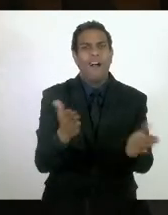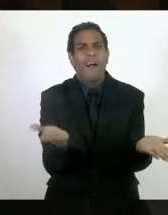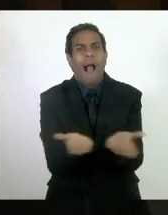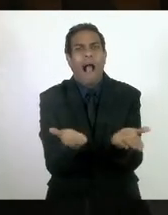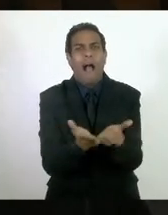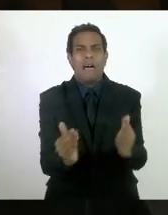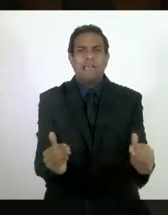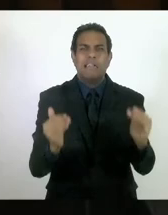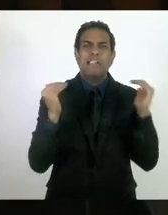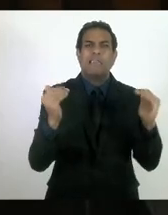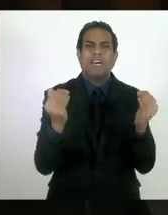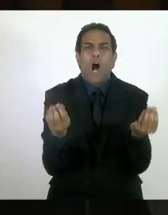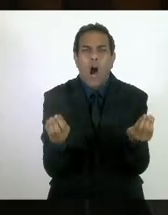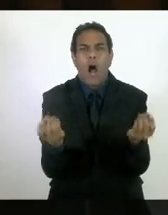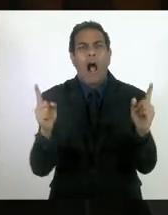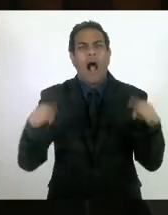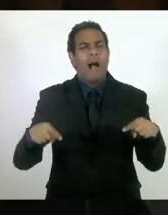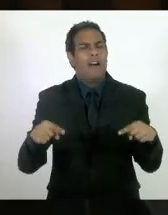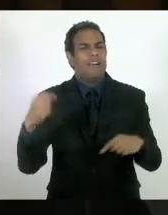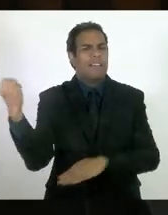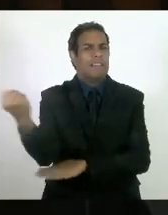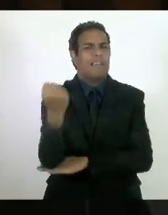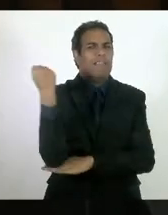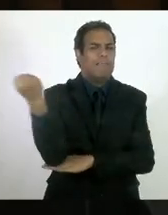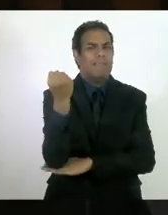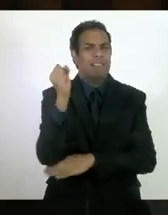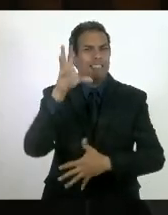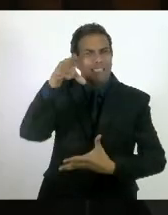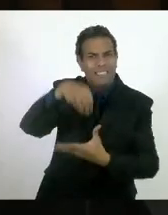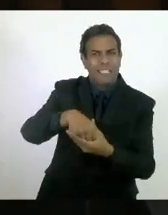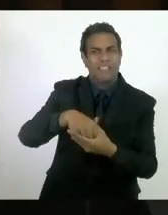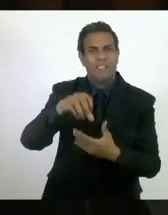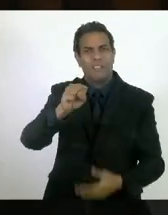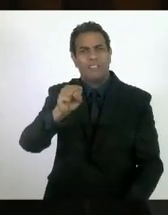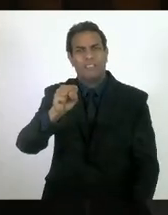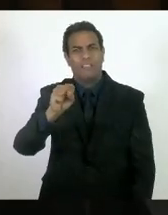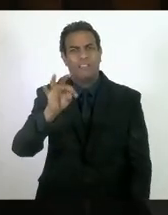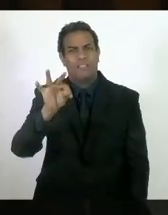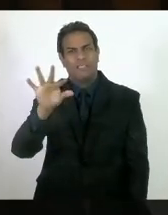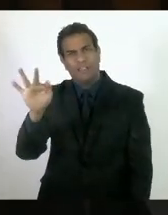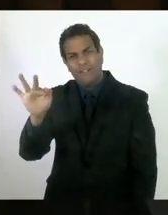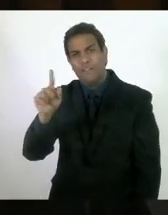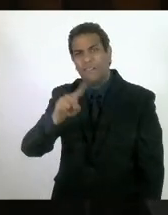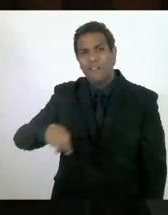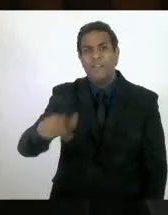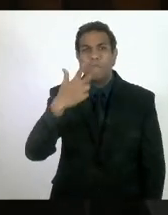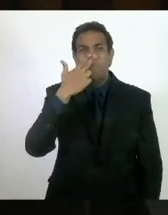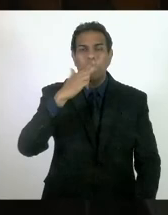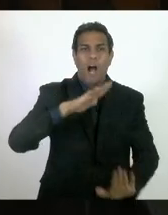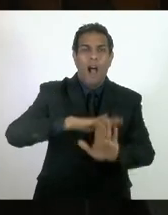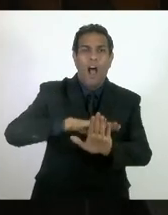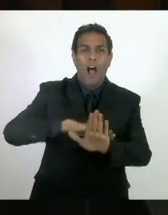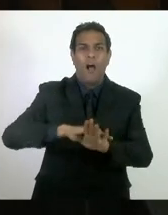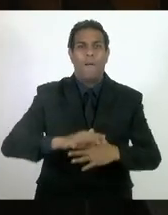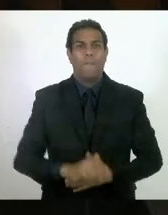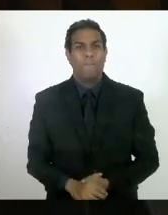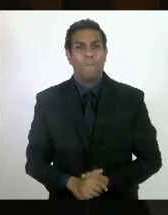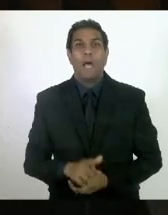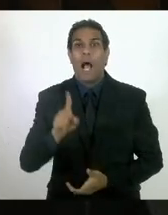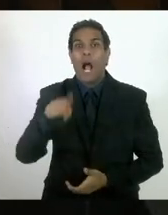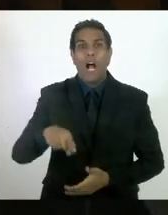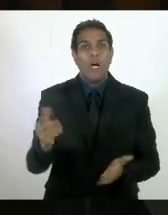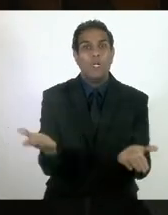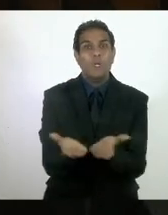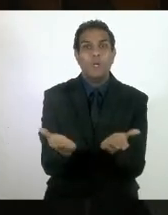palavra terrível inclusive é bem terrível né terrivelmente evangélico ela pressupõe que seja